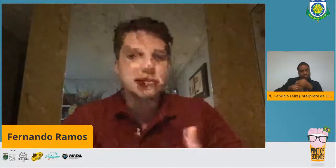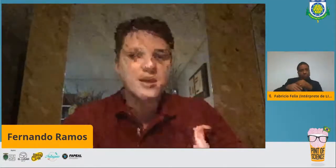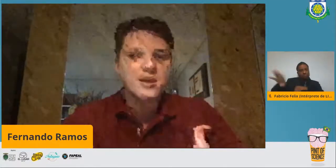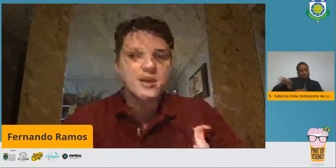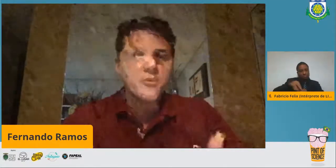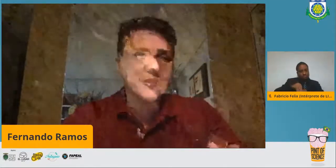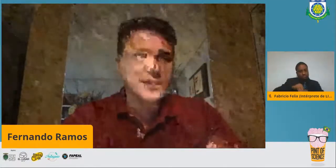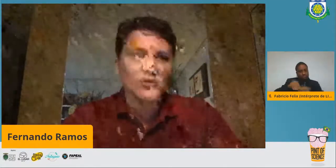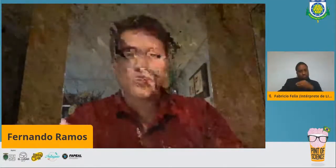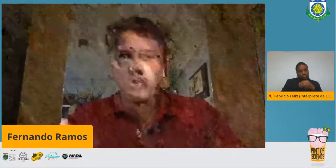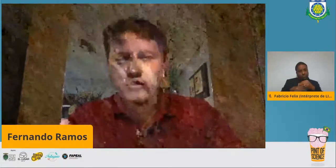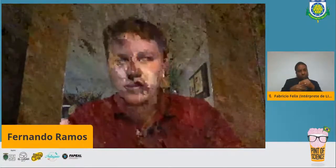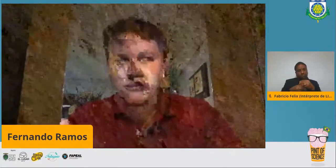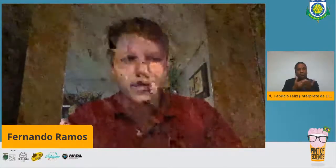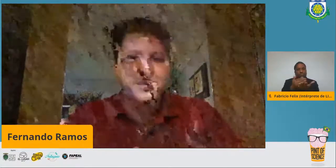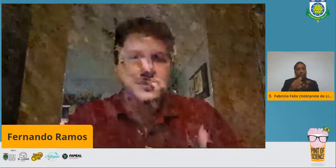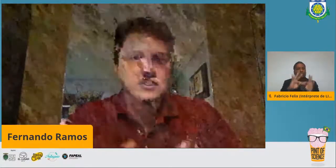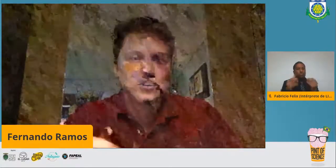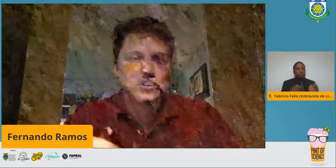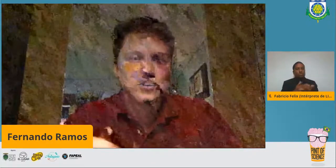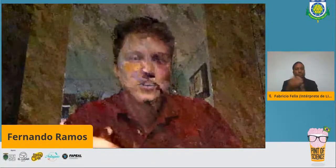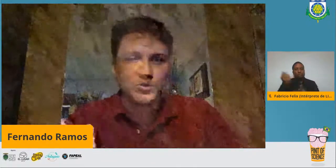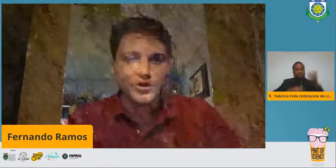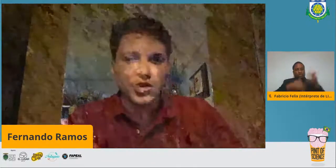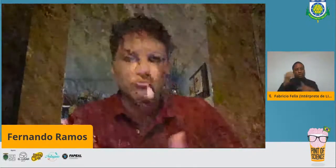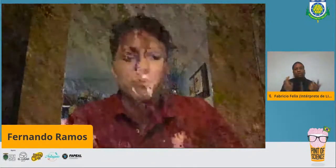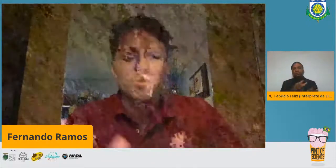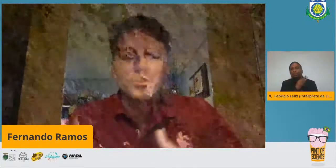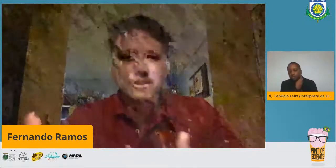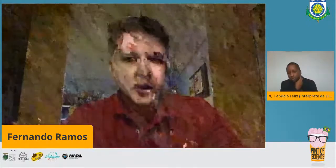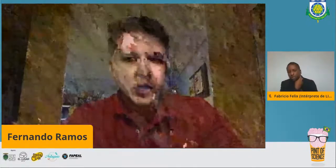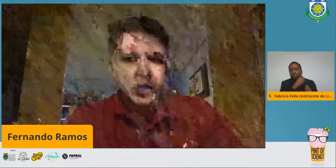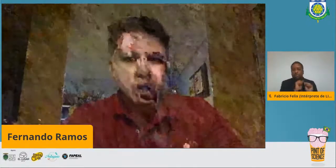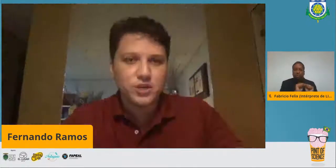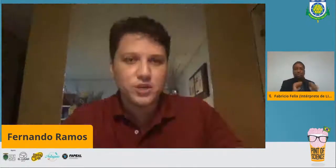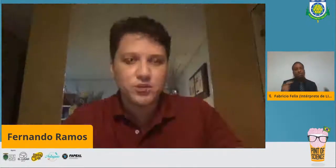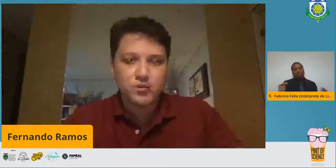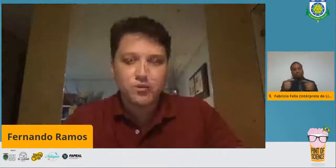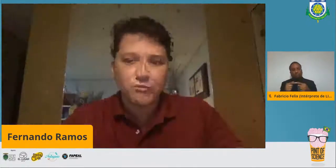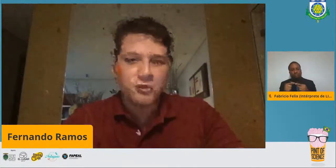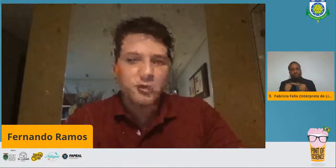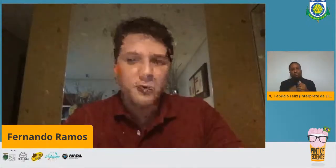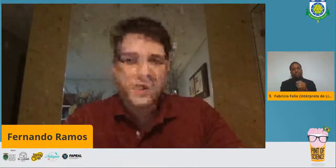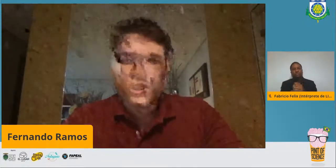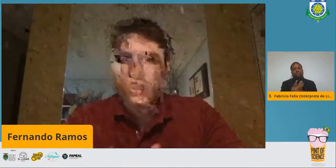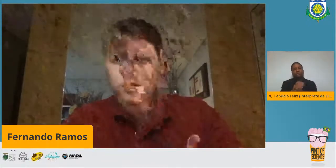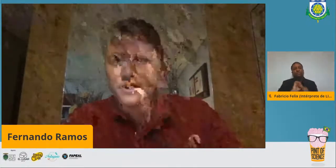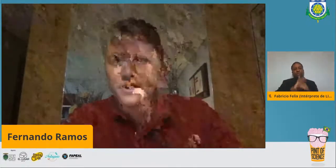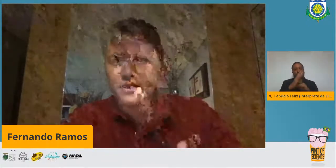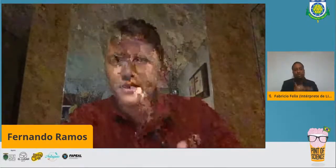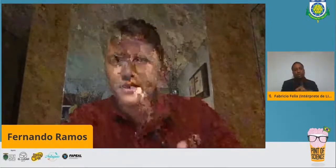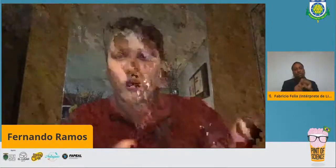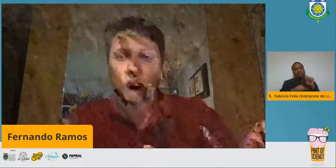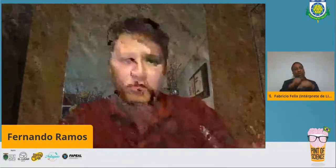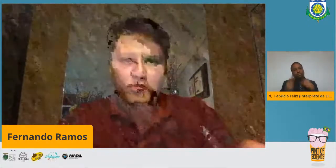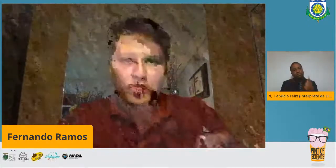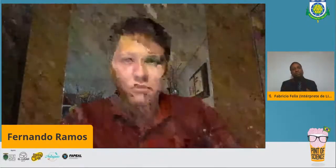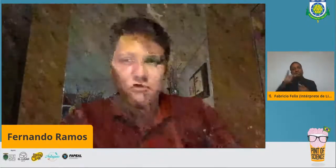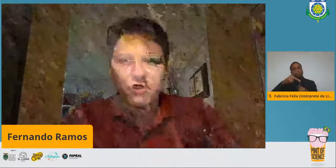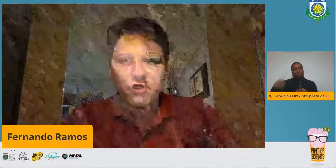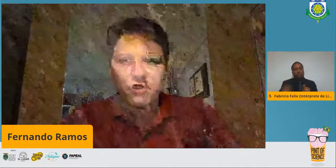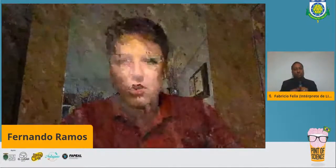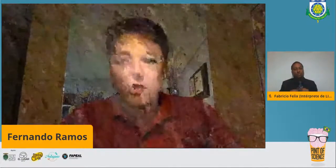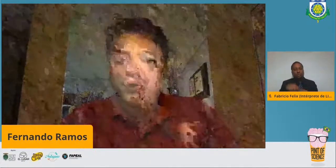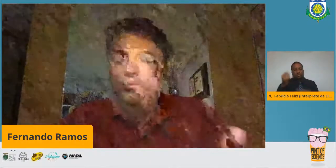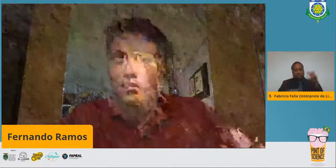começou a falar da questão dos morcegos, que podem estar associados à origem do coronavírus. Logo em seguida, como o professor também falou, o pangolim traficado